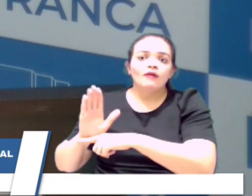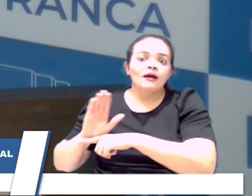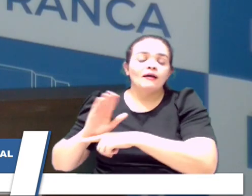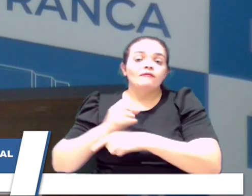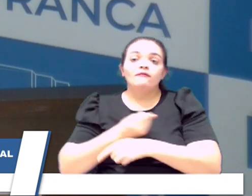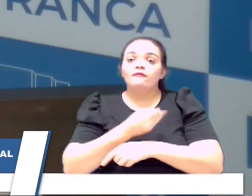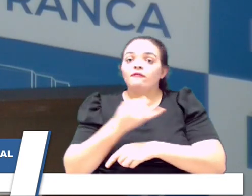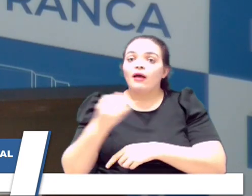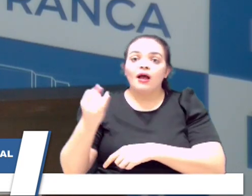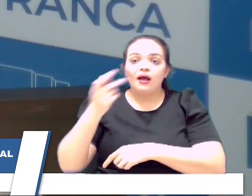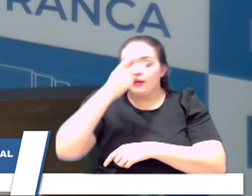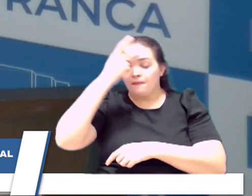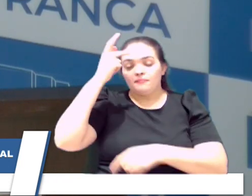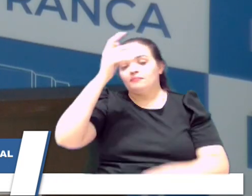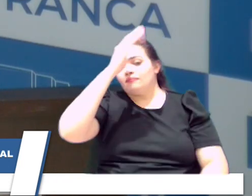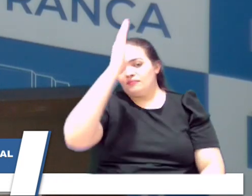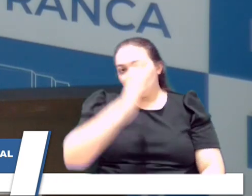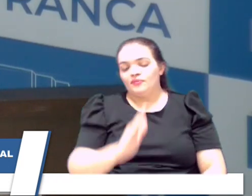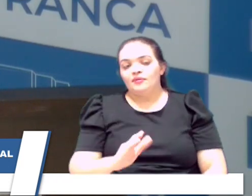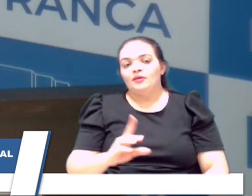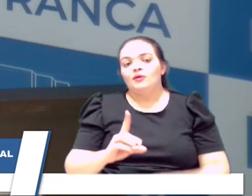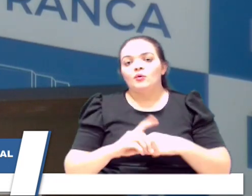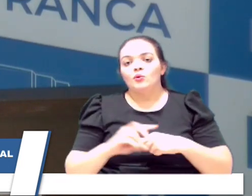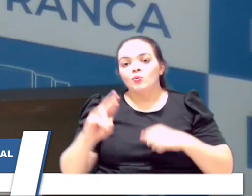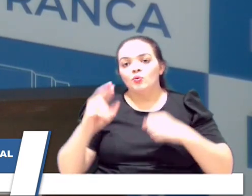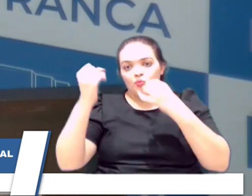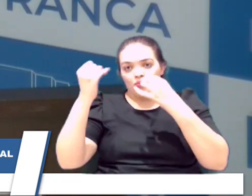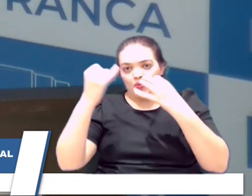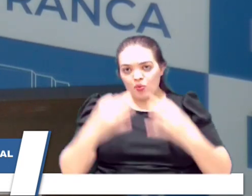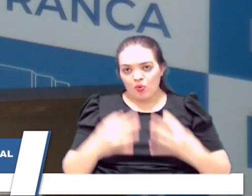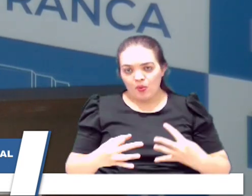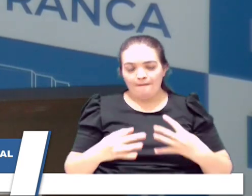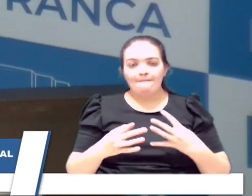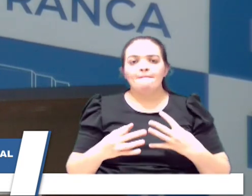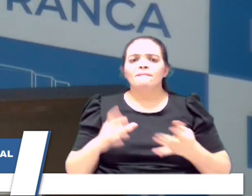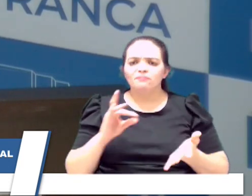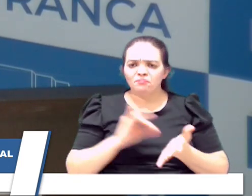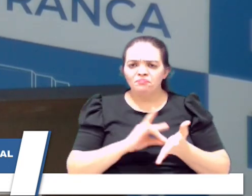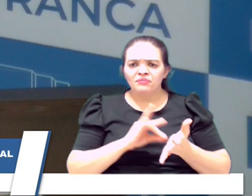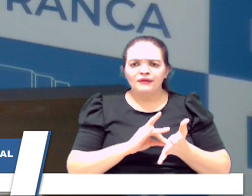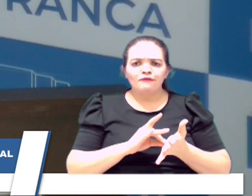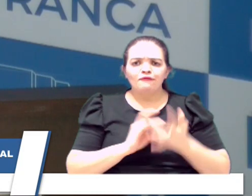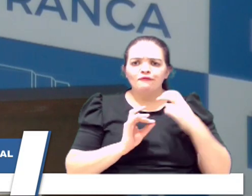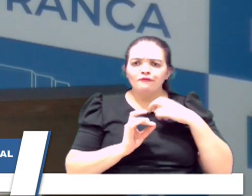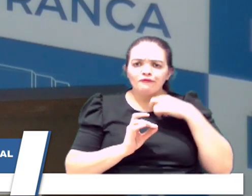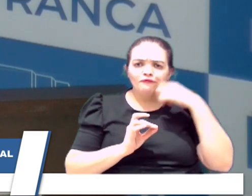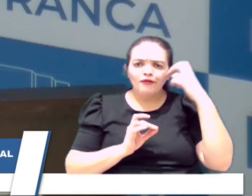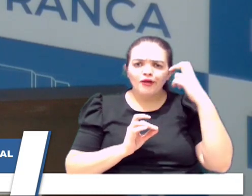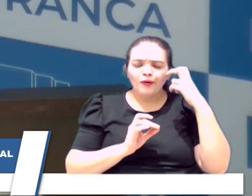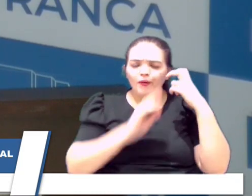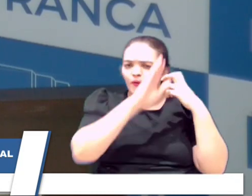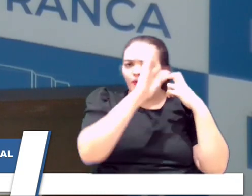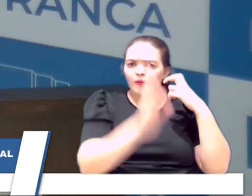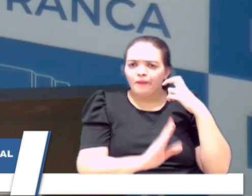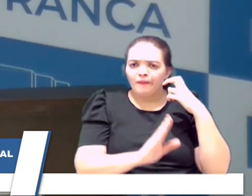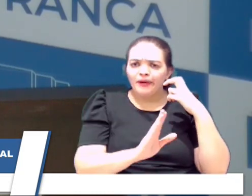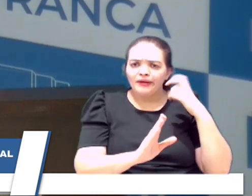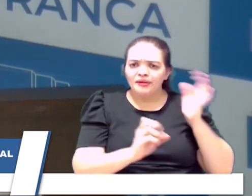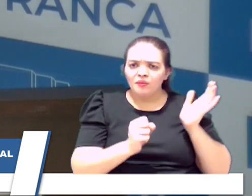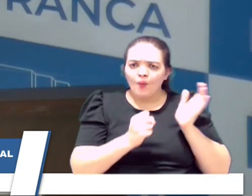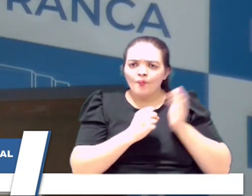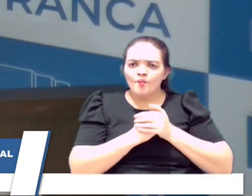Brasil. E aquilo que o doutor falou aqui, que é realmente uma vergonha o Brasil ficar para trás